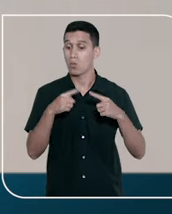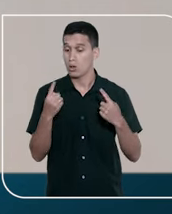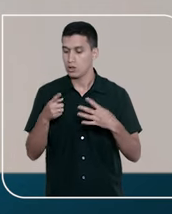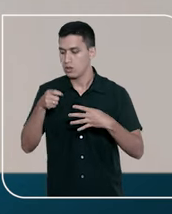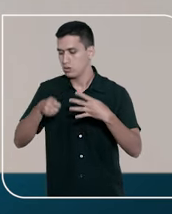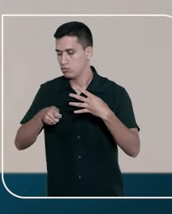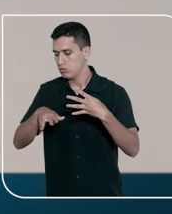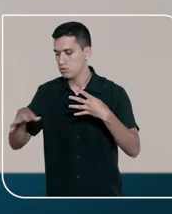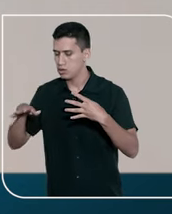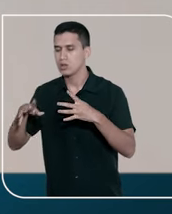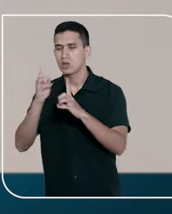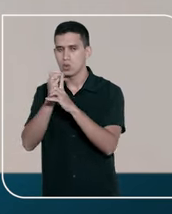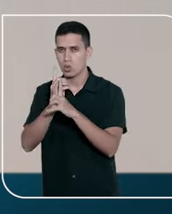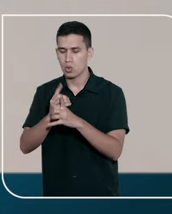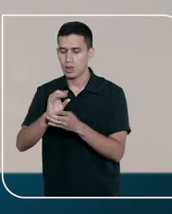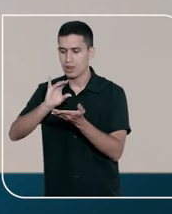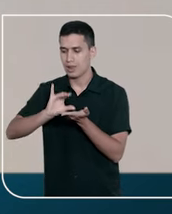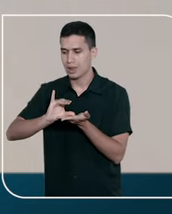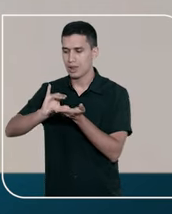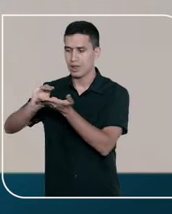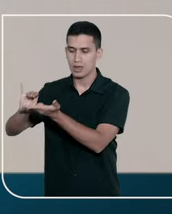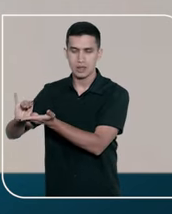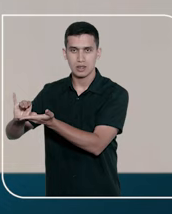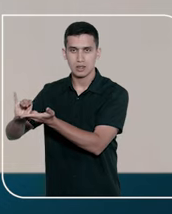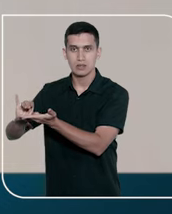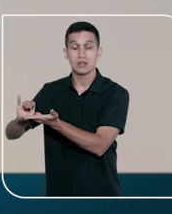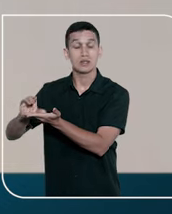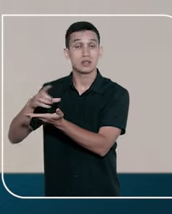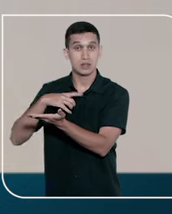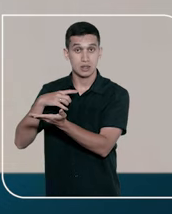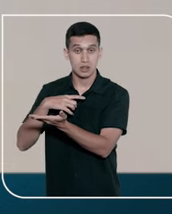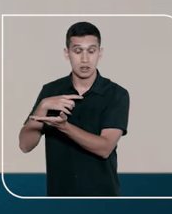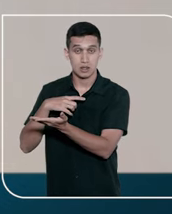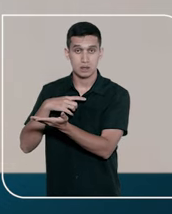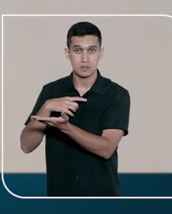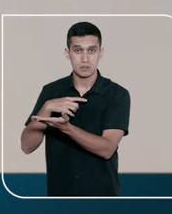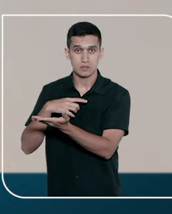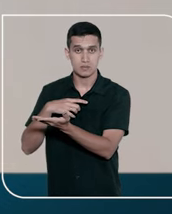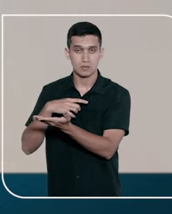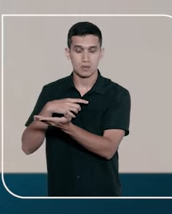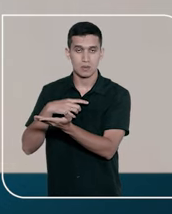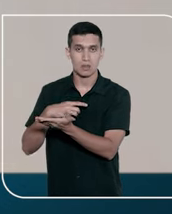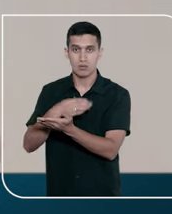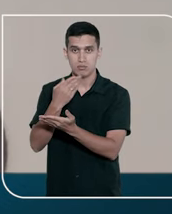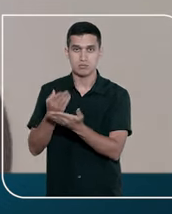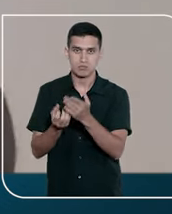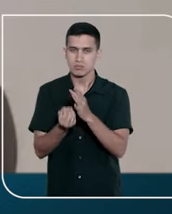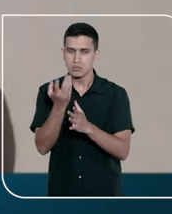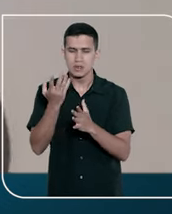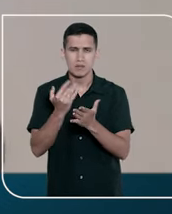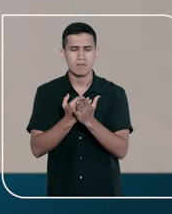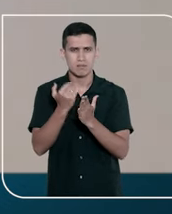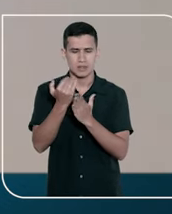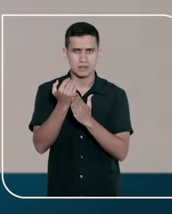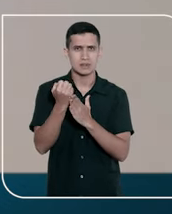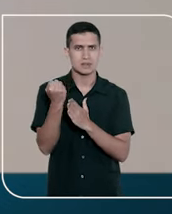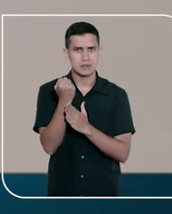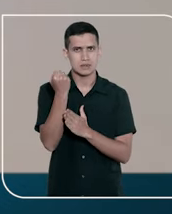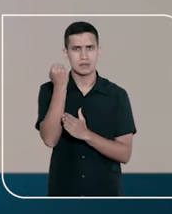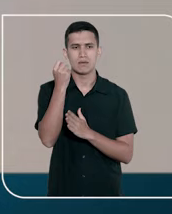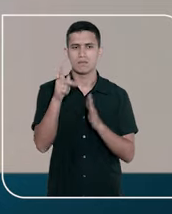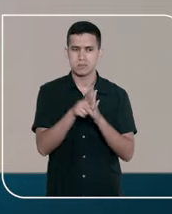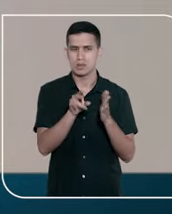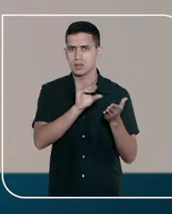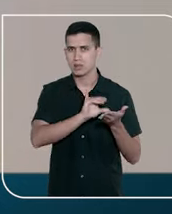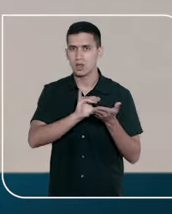cria a indenização in re ipsa, ela cria esta forma mais severa de se indenizar